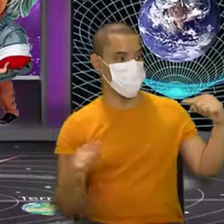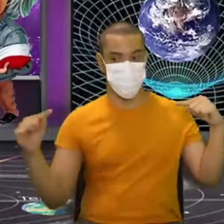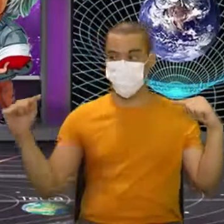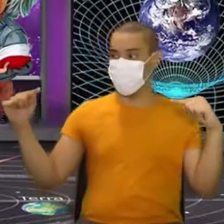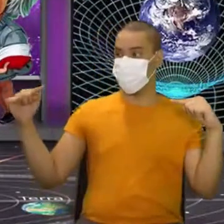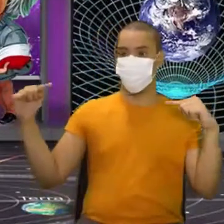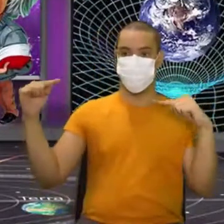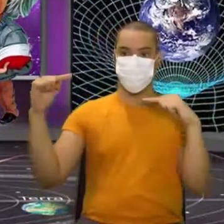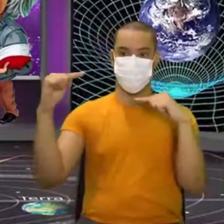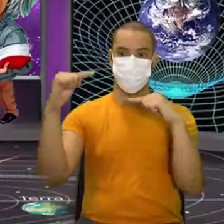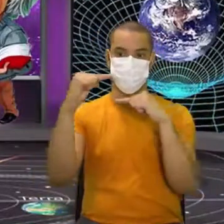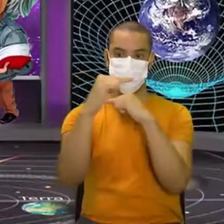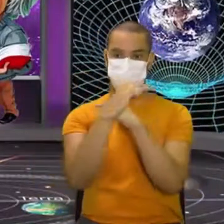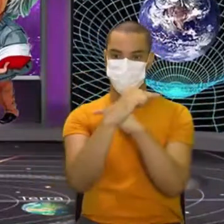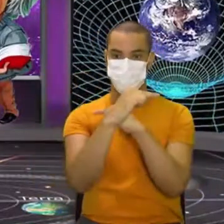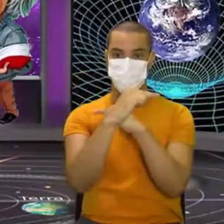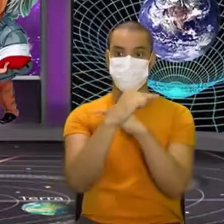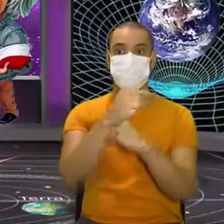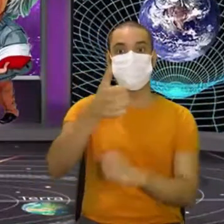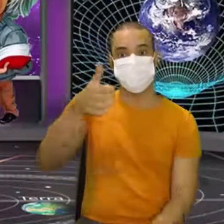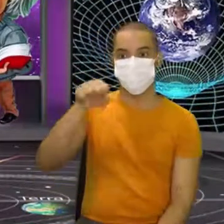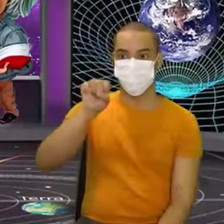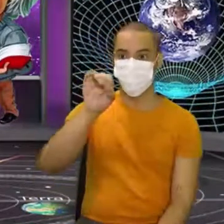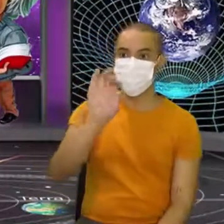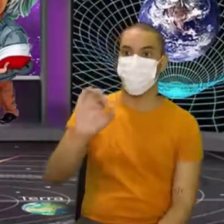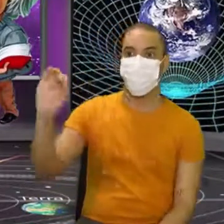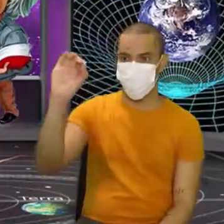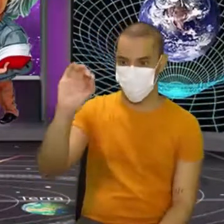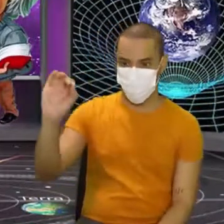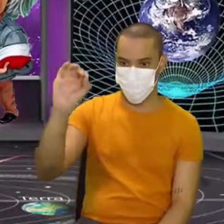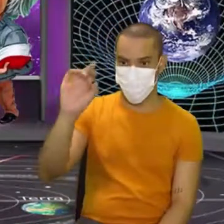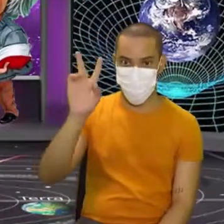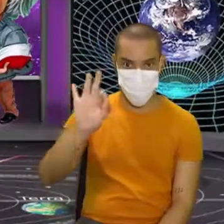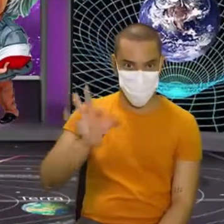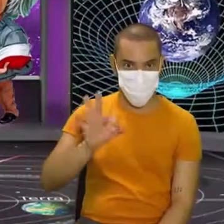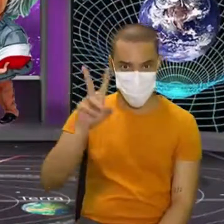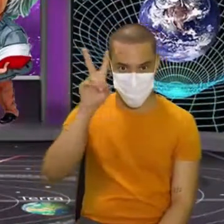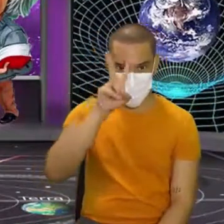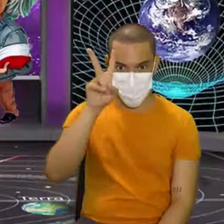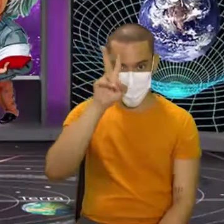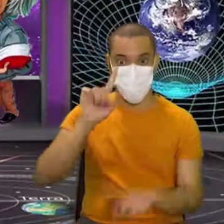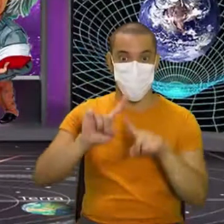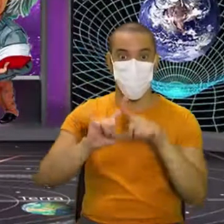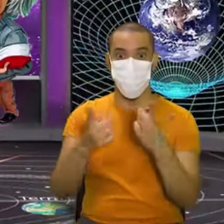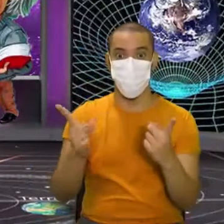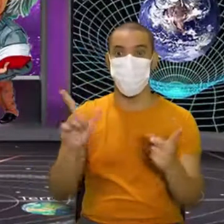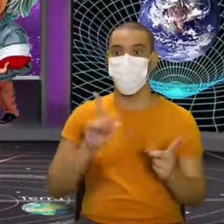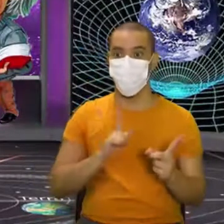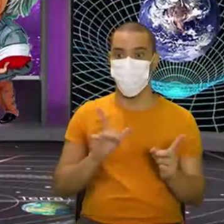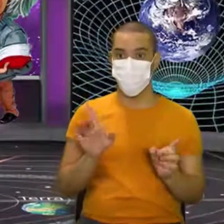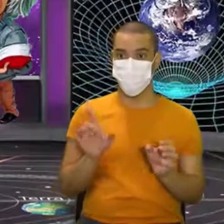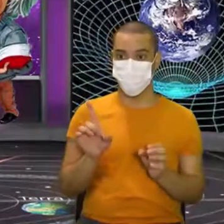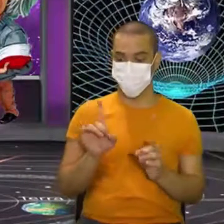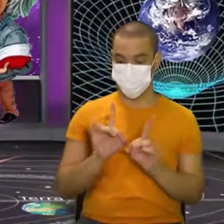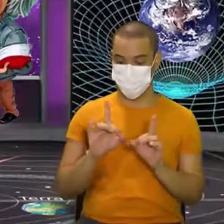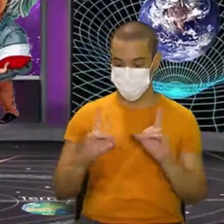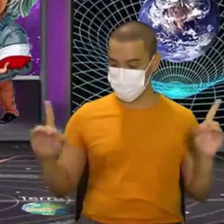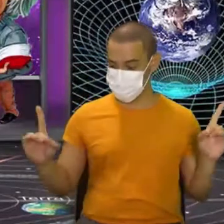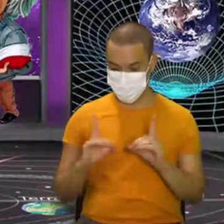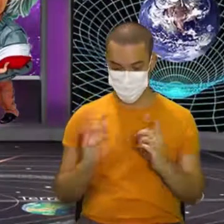movendo ao contrário seria 180 graus 180Graus mas estaria na mesma direção